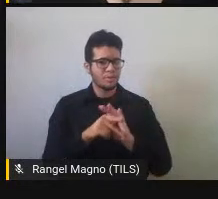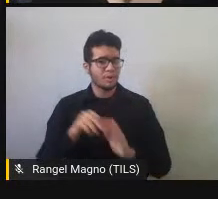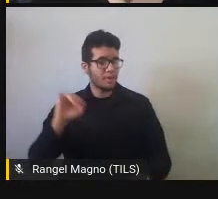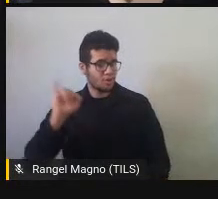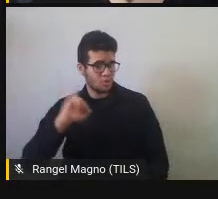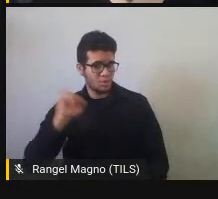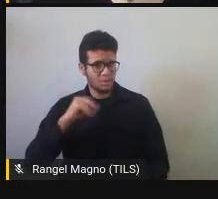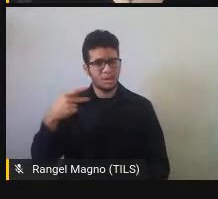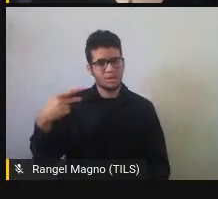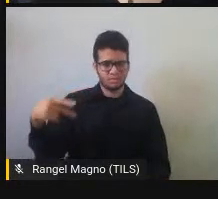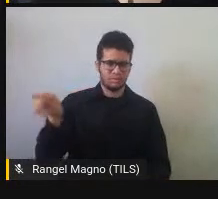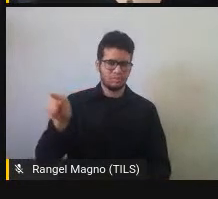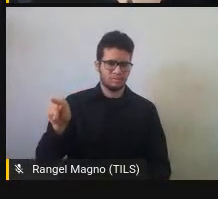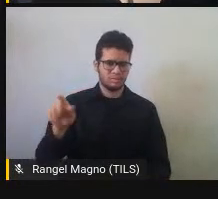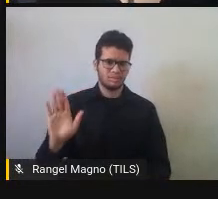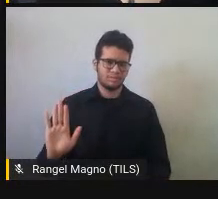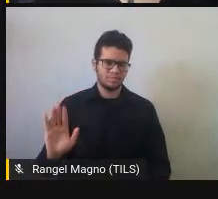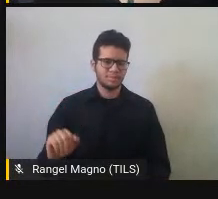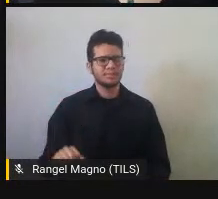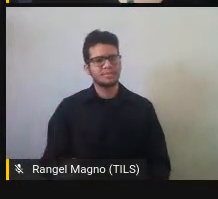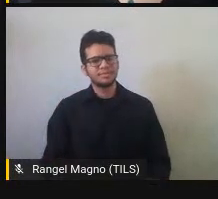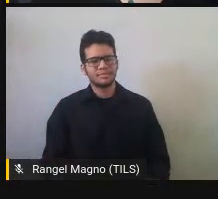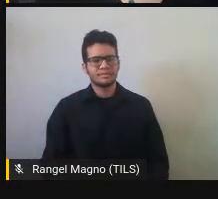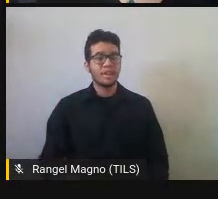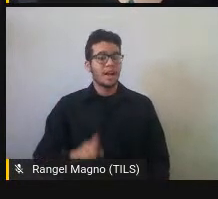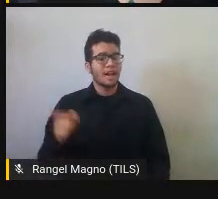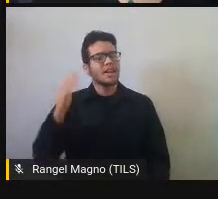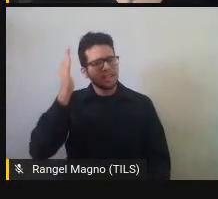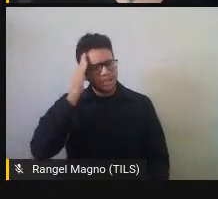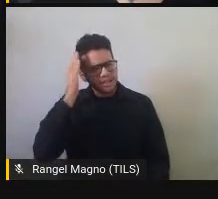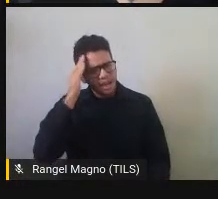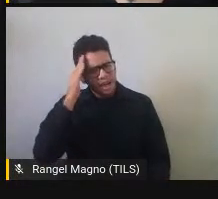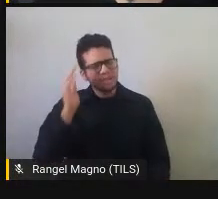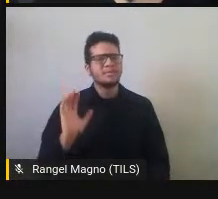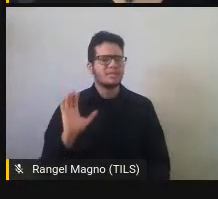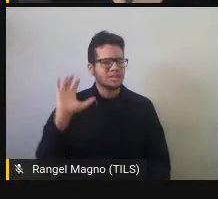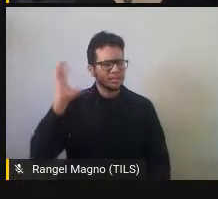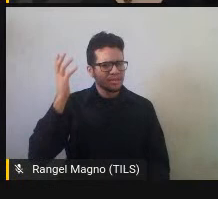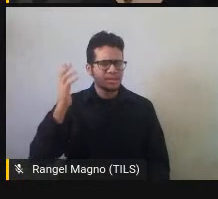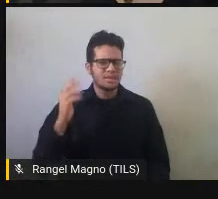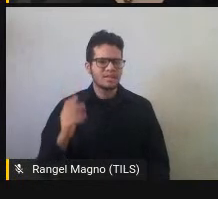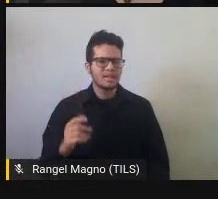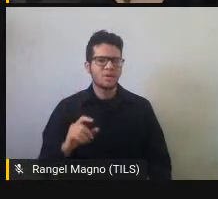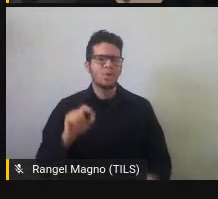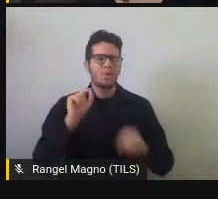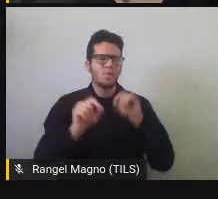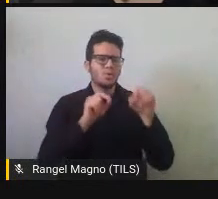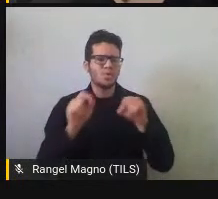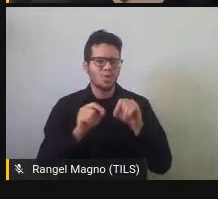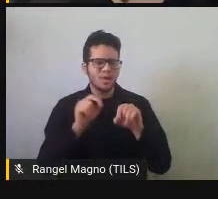então ele mesmo leva em consideração as várias coisas que tornaram linguista